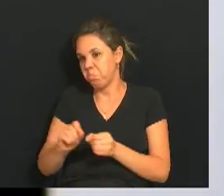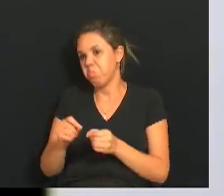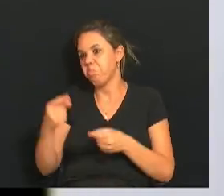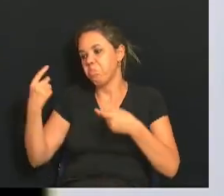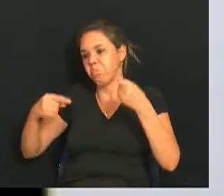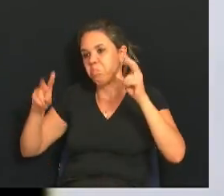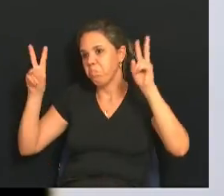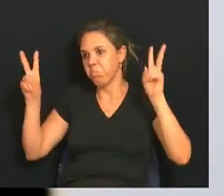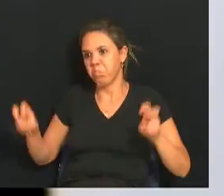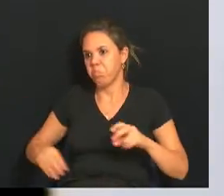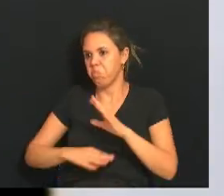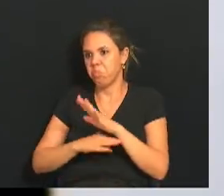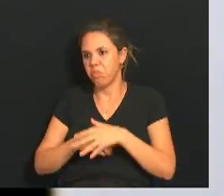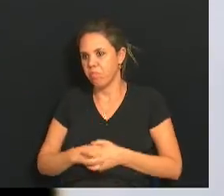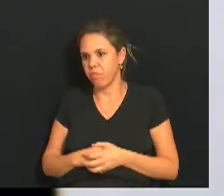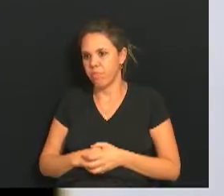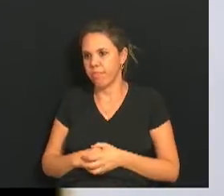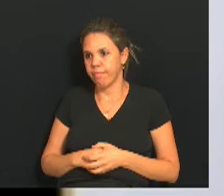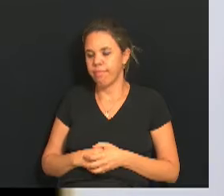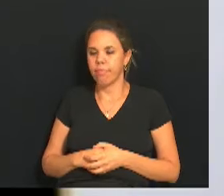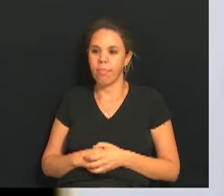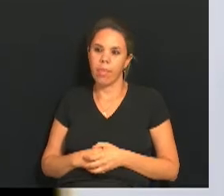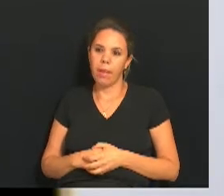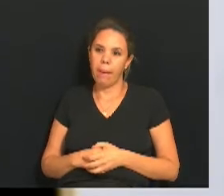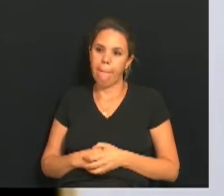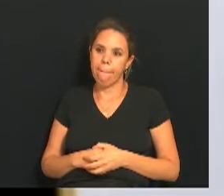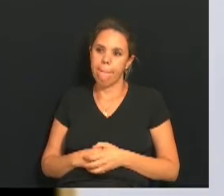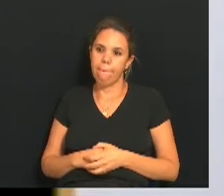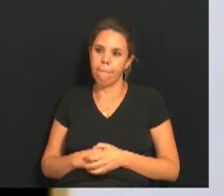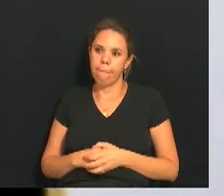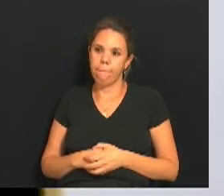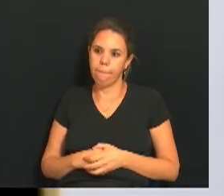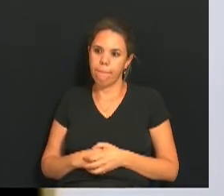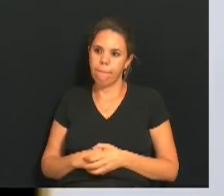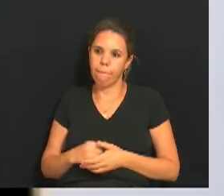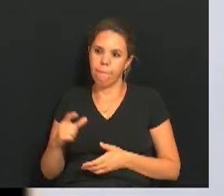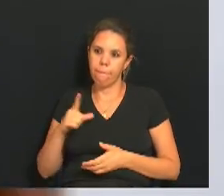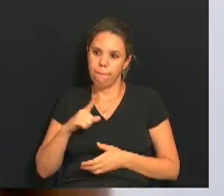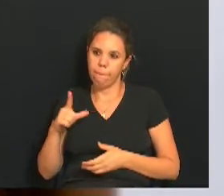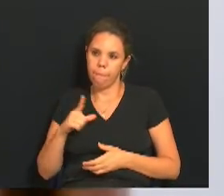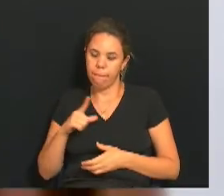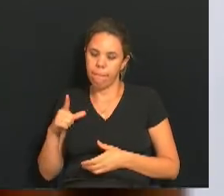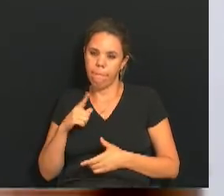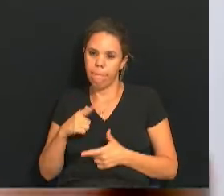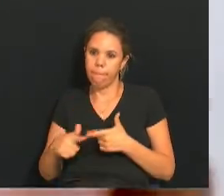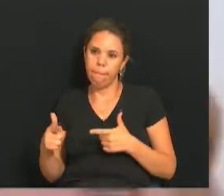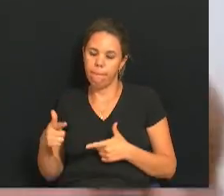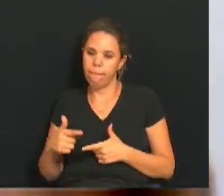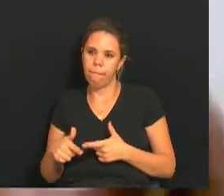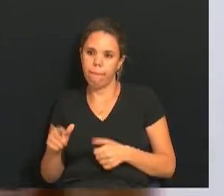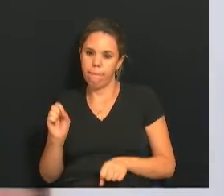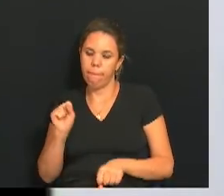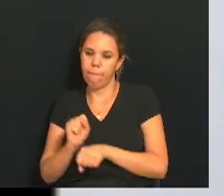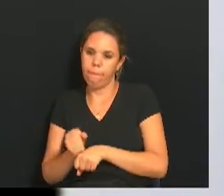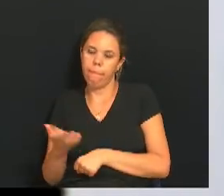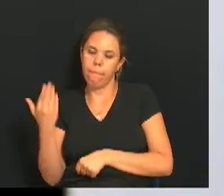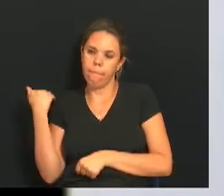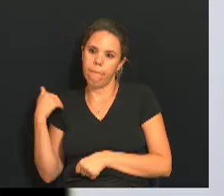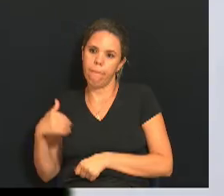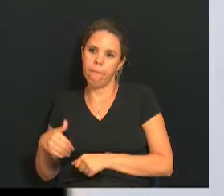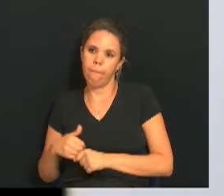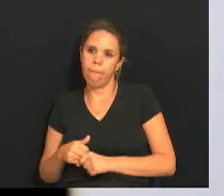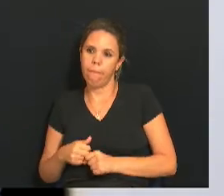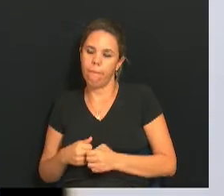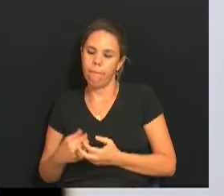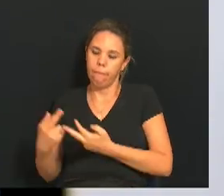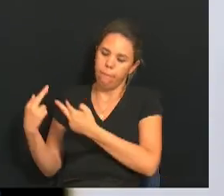na Câmara, gente. Então, ou seja, há um certo calo no nosso lombo,